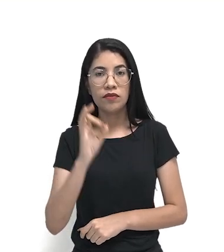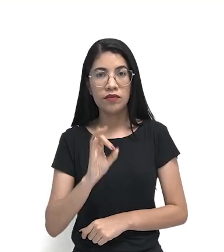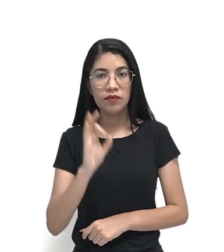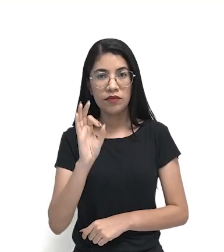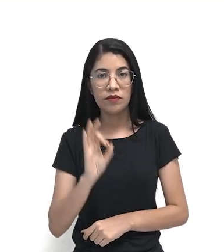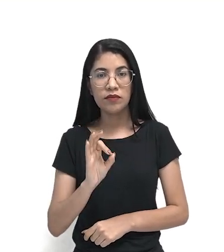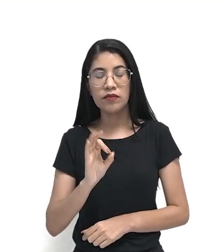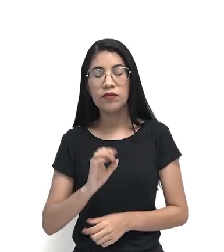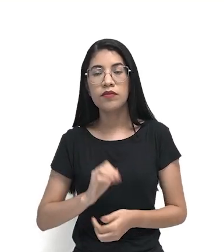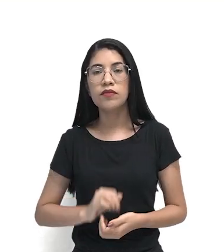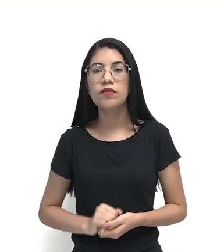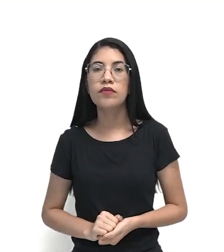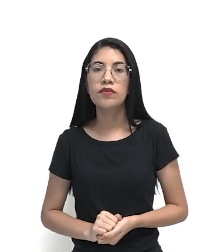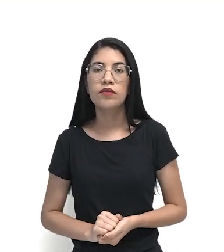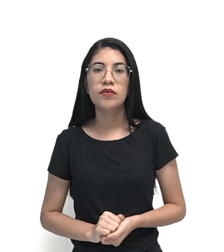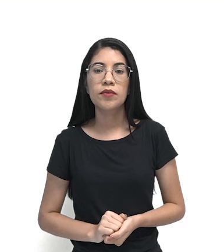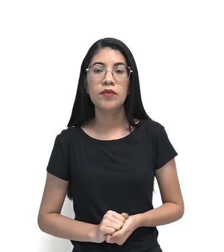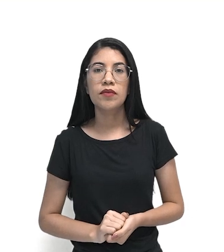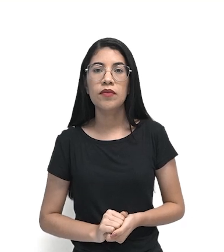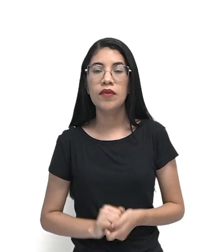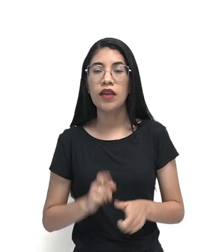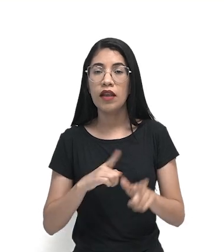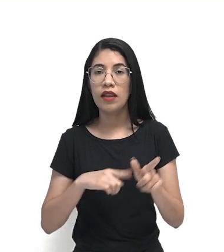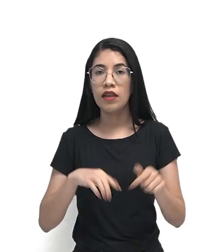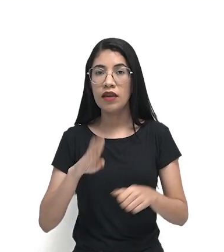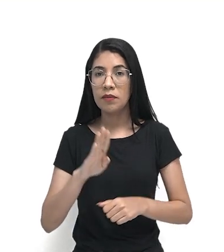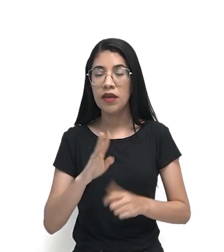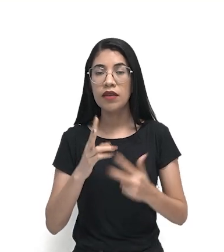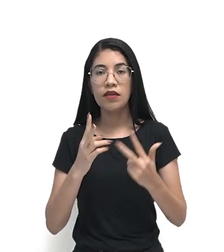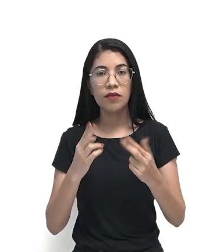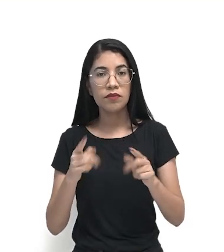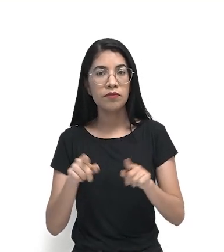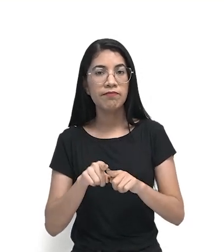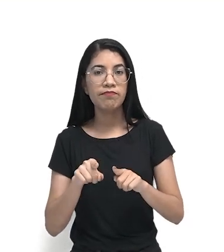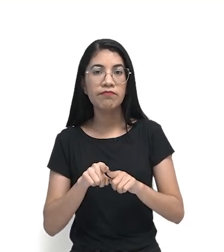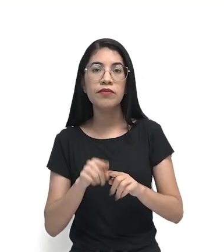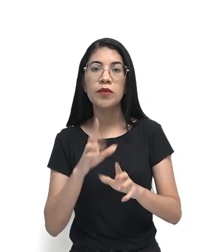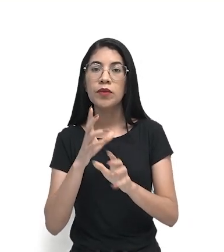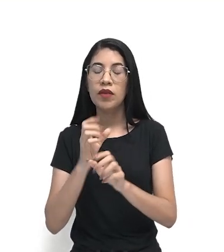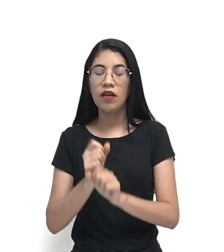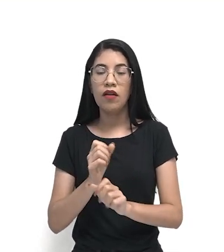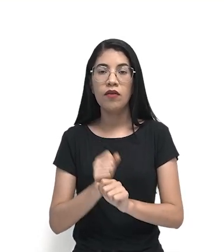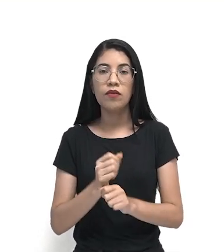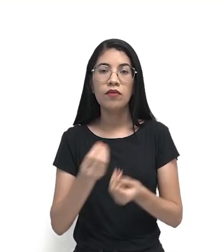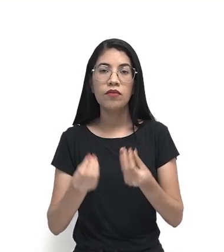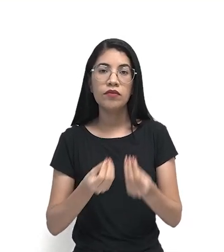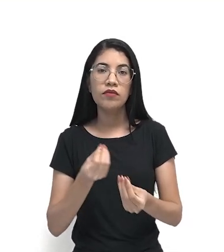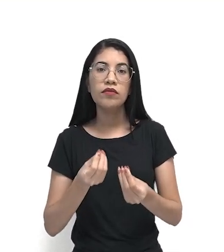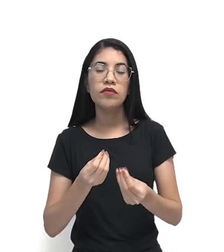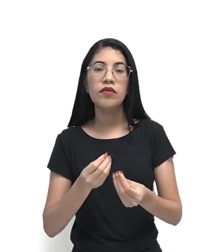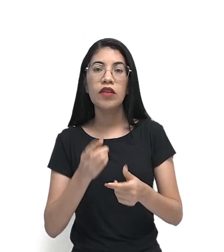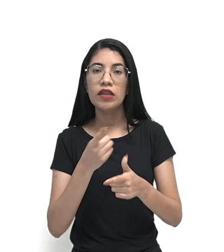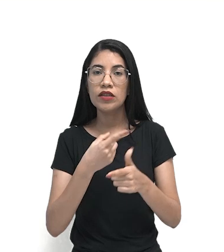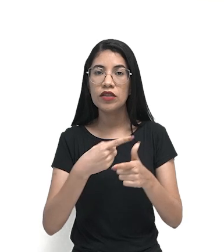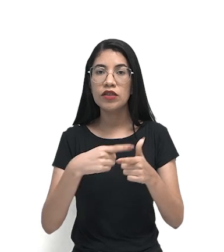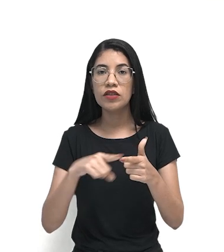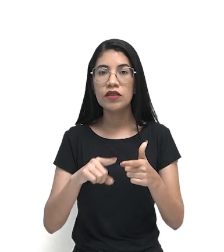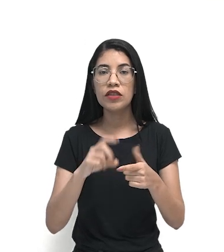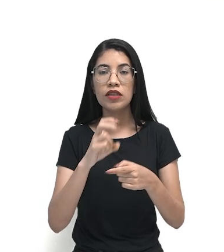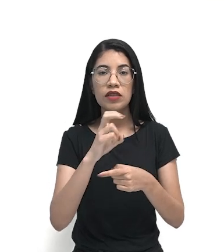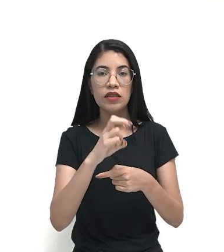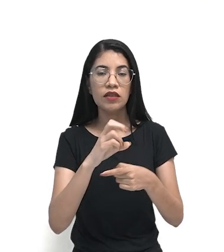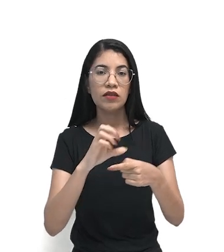44%. A letra B da mesma forma, que nós iremos fazer a divisão.